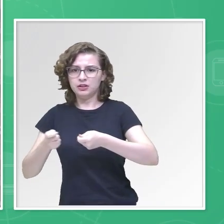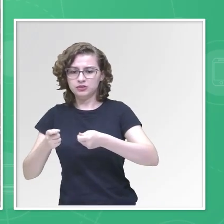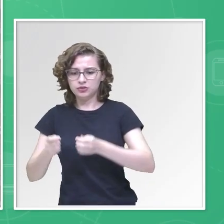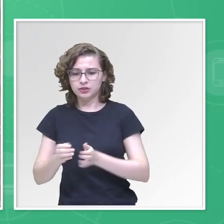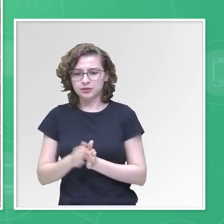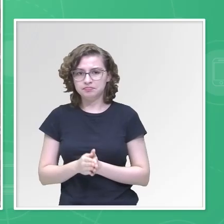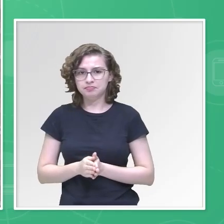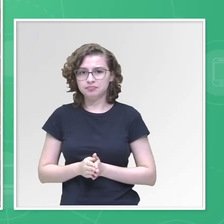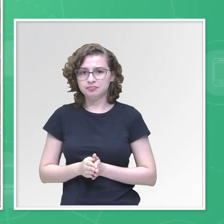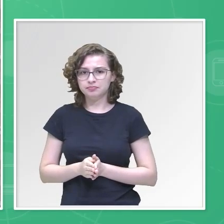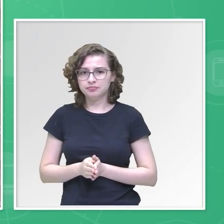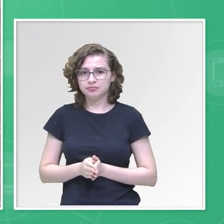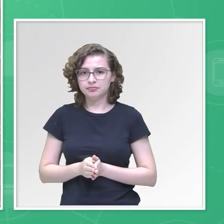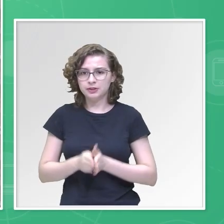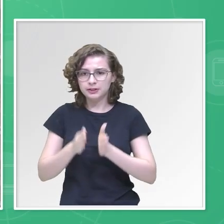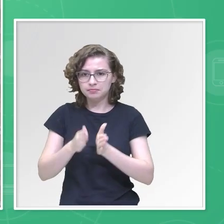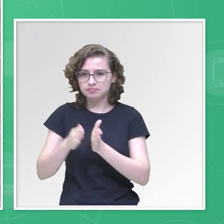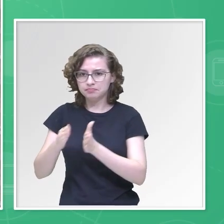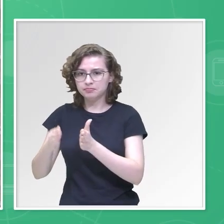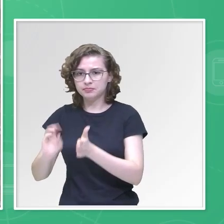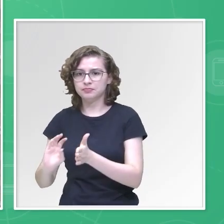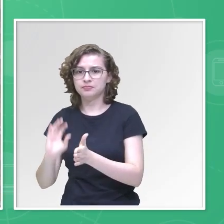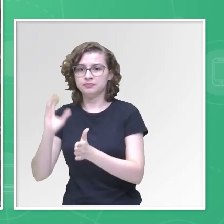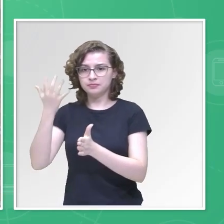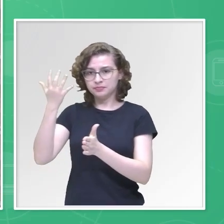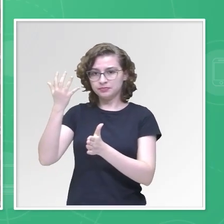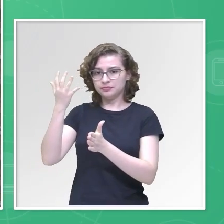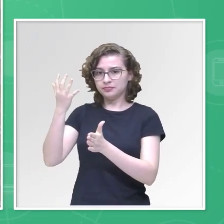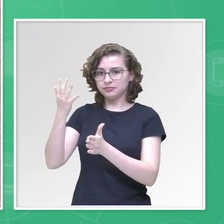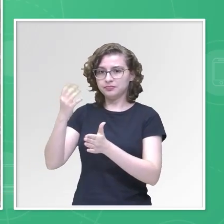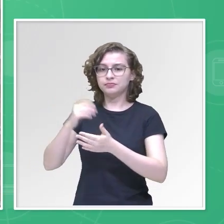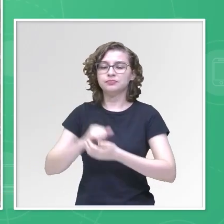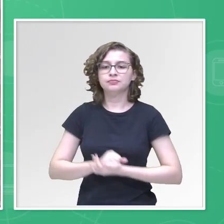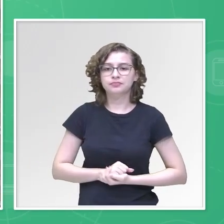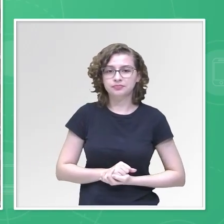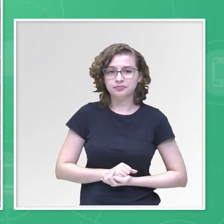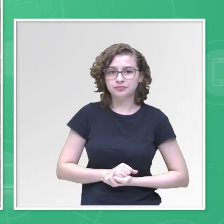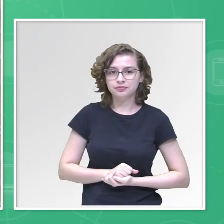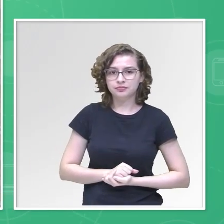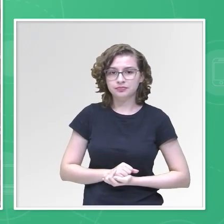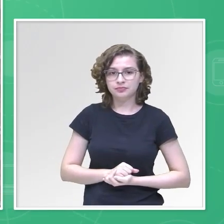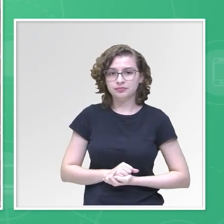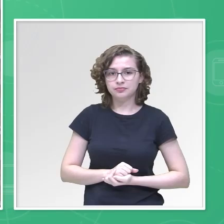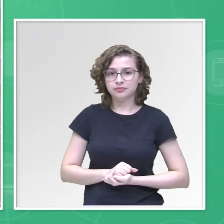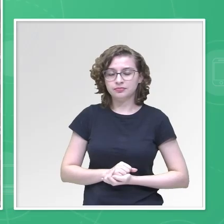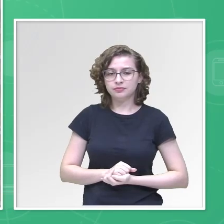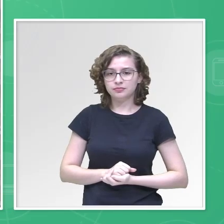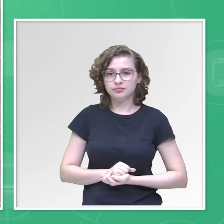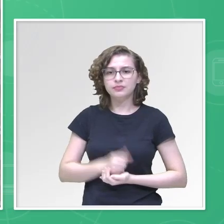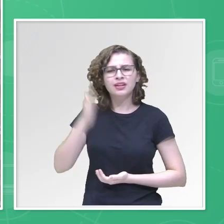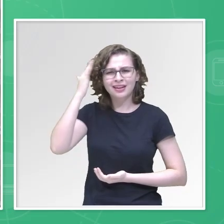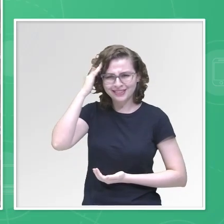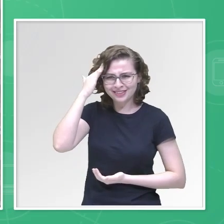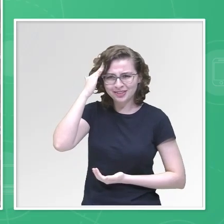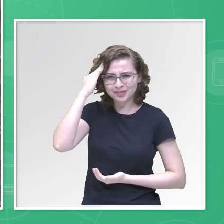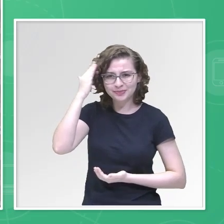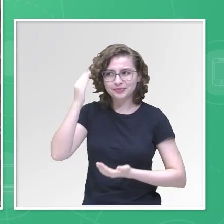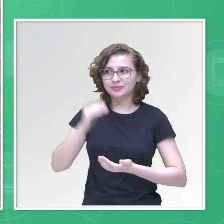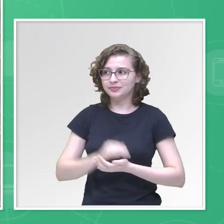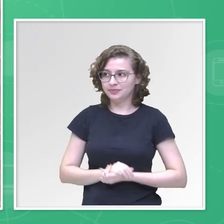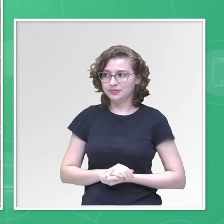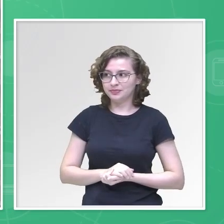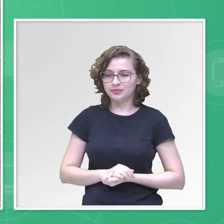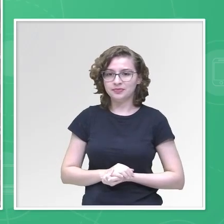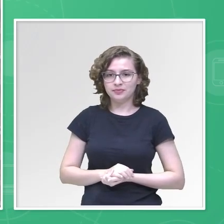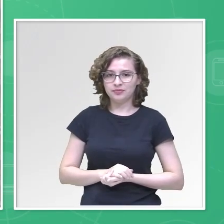de eventos ou seja numa sequência de fatos certo e isso é interessante